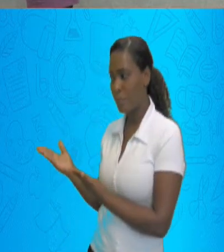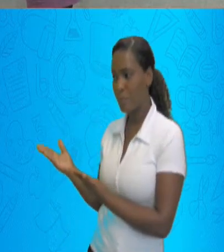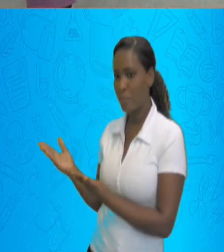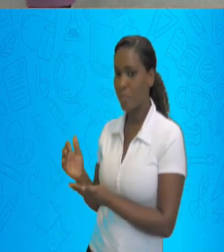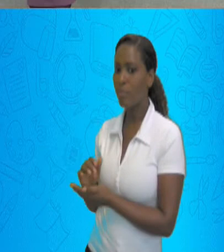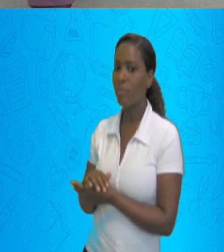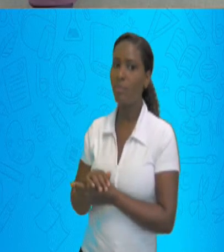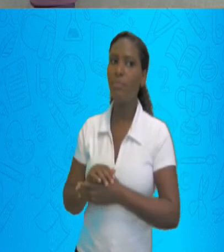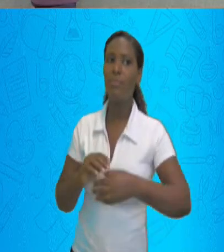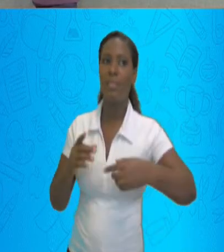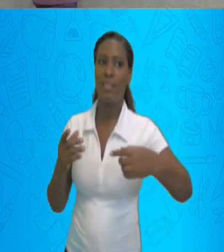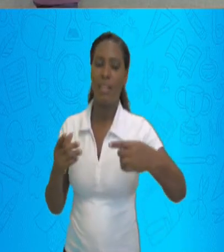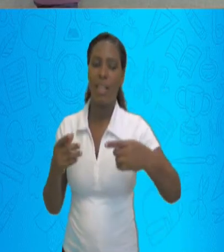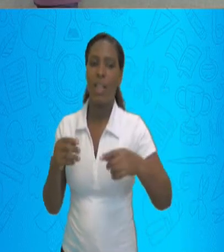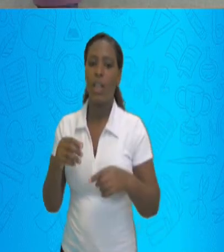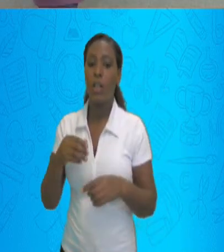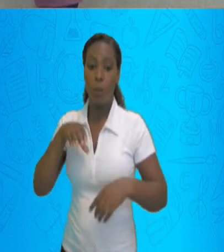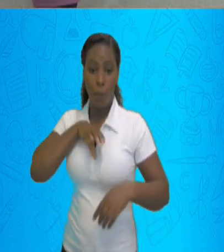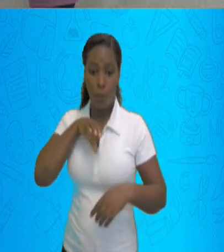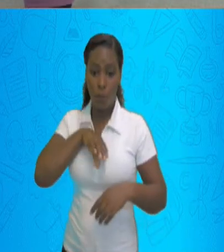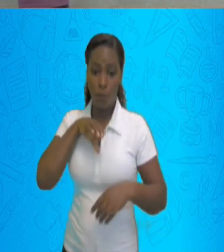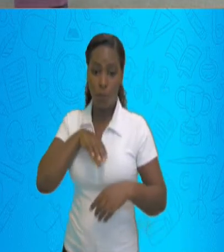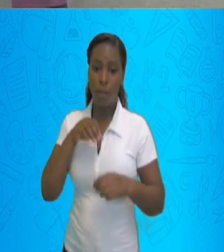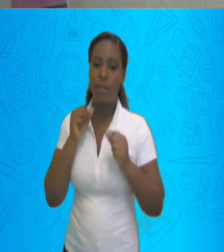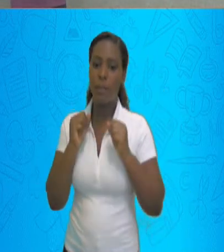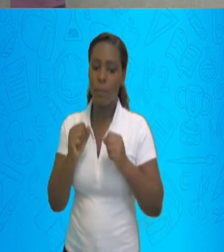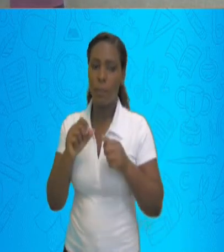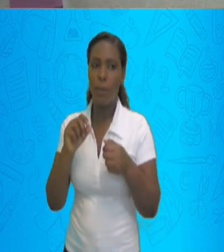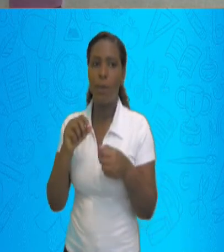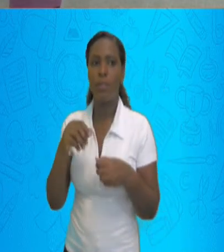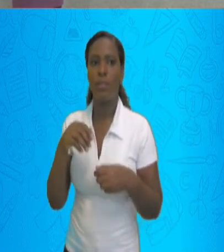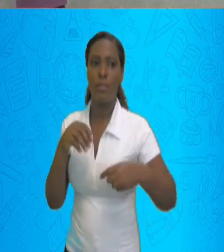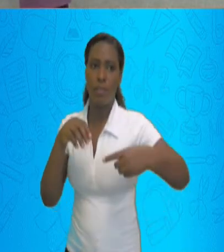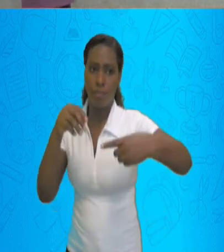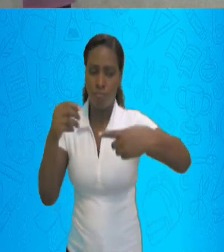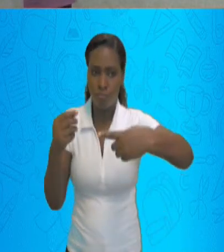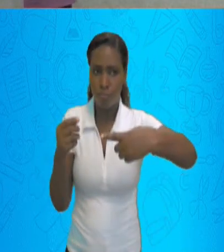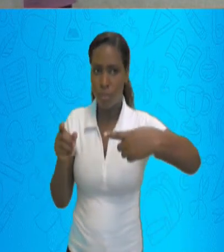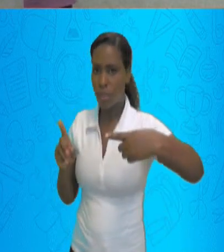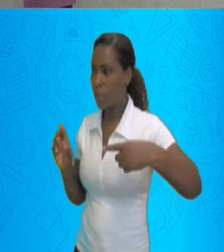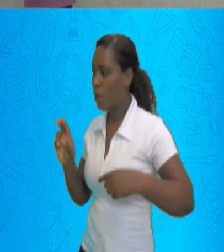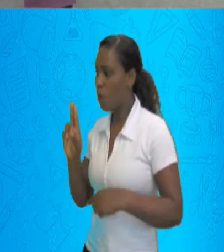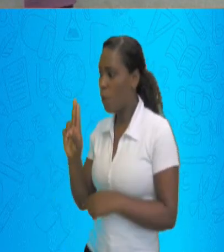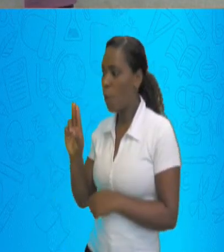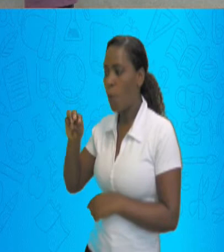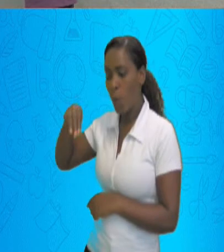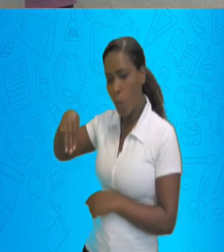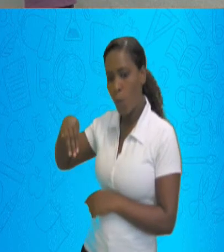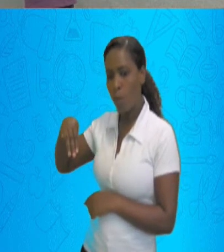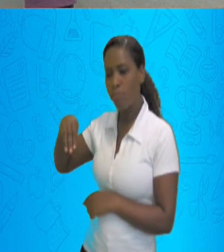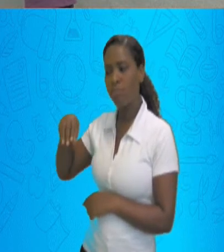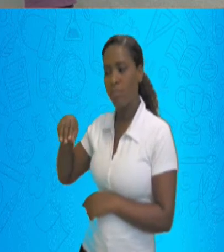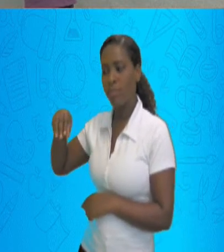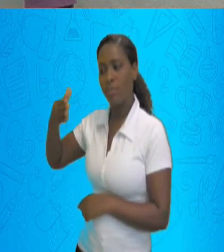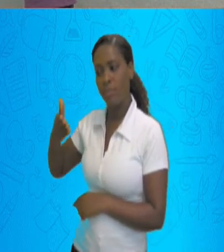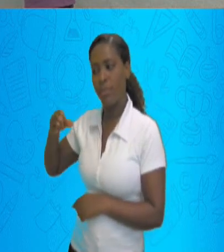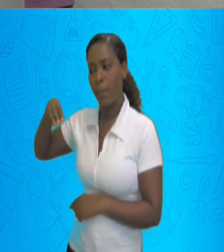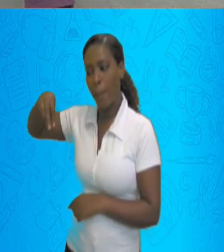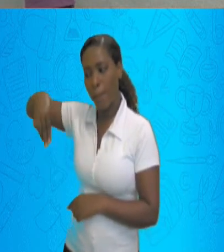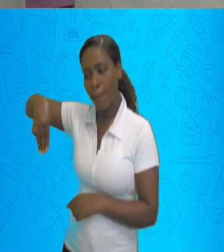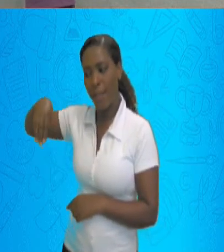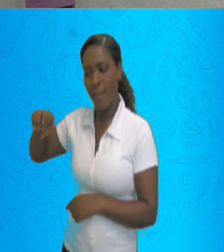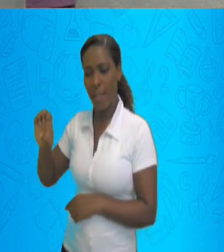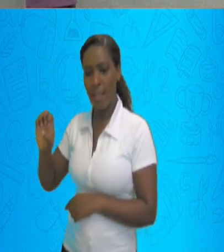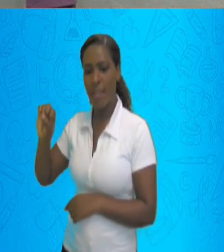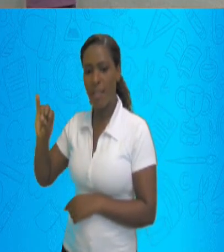meio. Eu escrevo essa fração 1/2. Podemos falar também metade. Eu tenho essa figura aqui, 1/3. Como eu